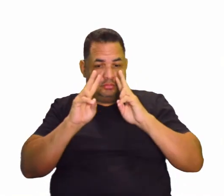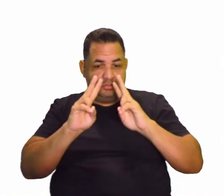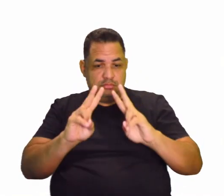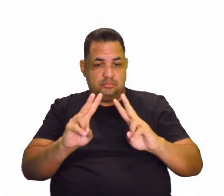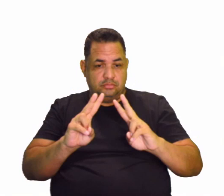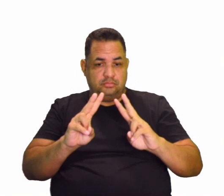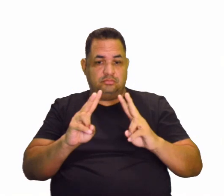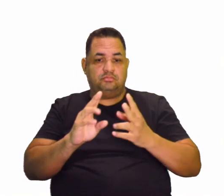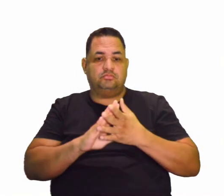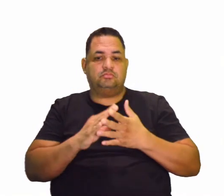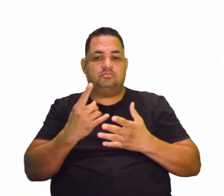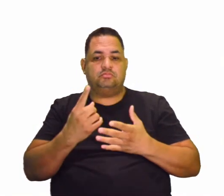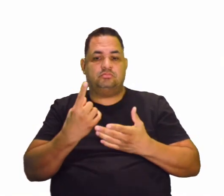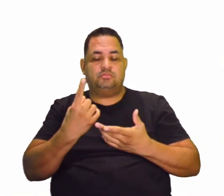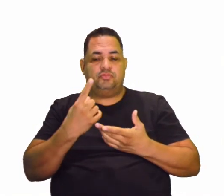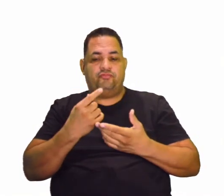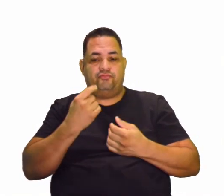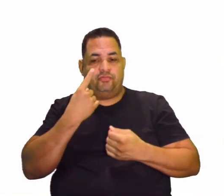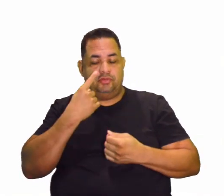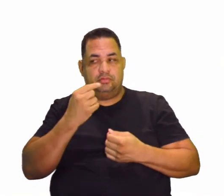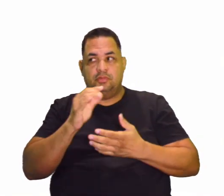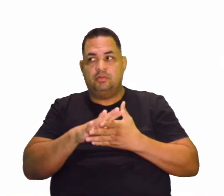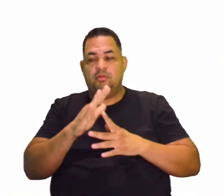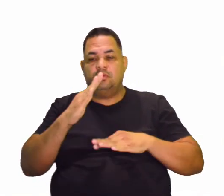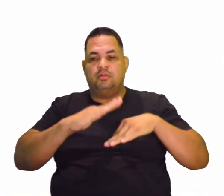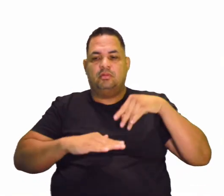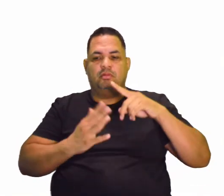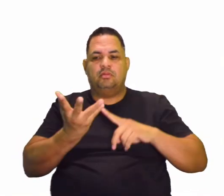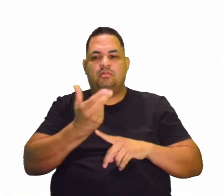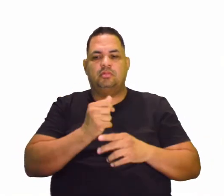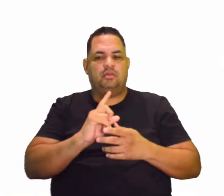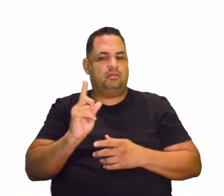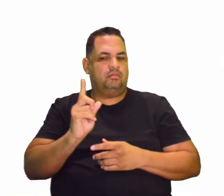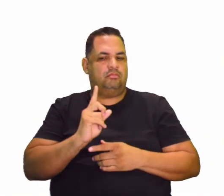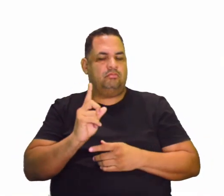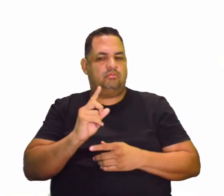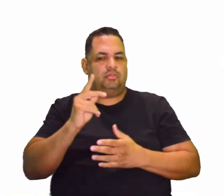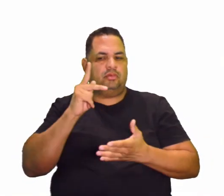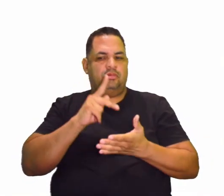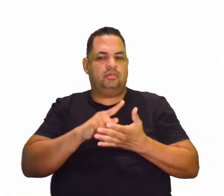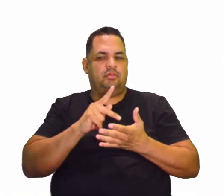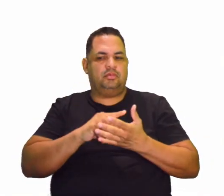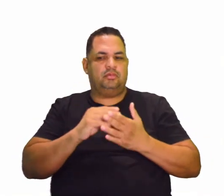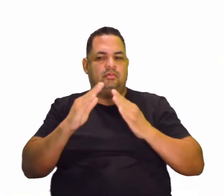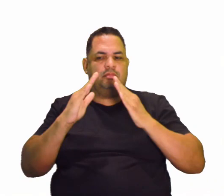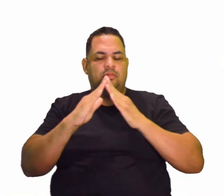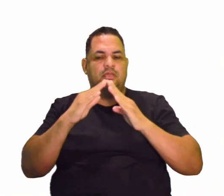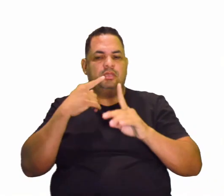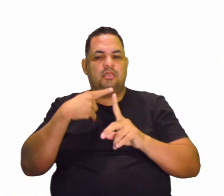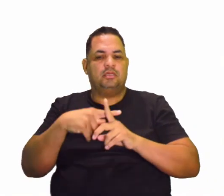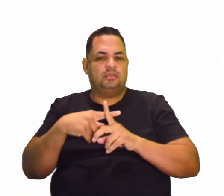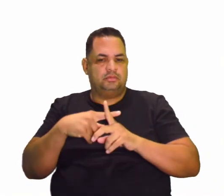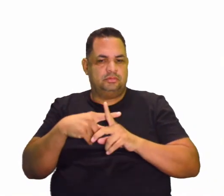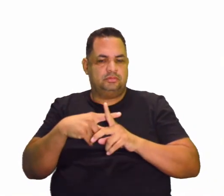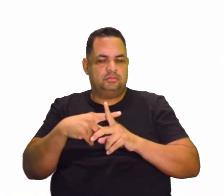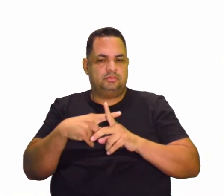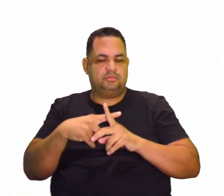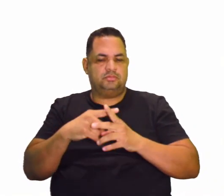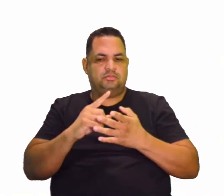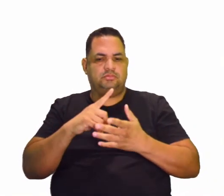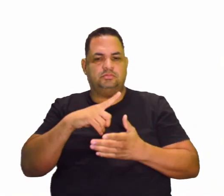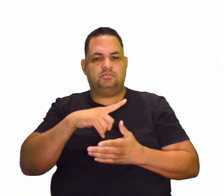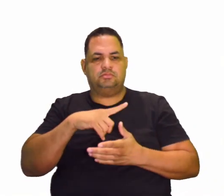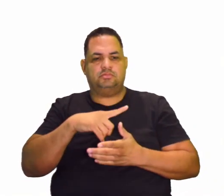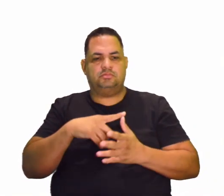artista? Não, era pelo clero, né? Então, a questão 2, havia sim utilização da lei